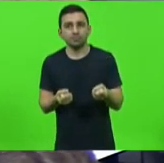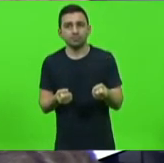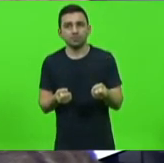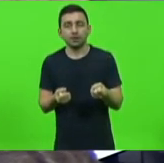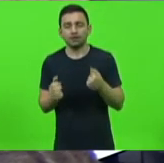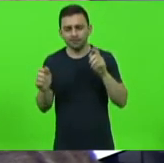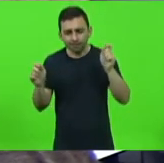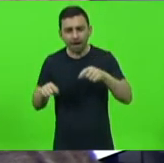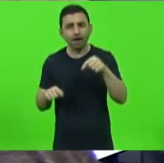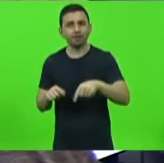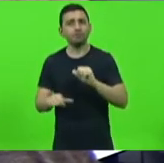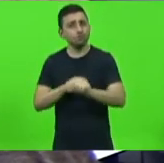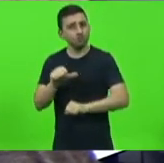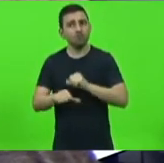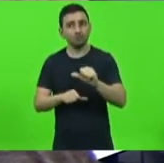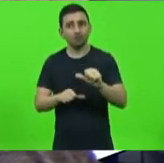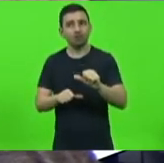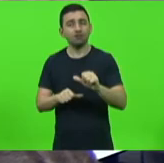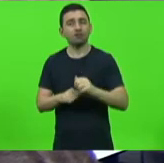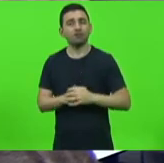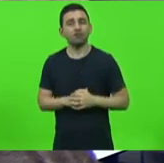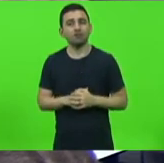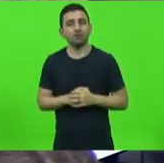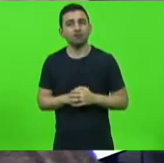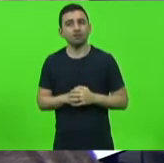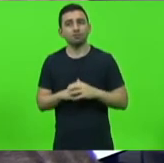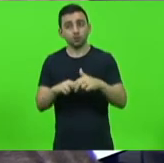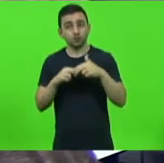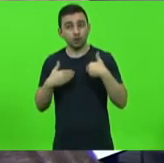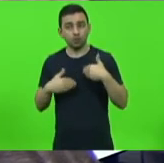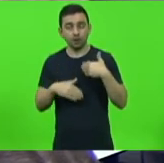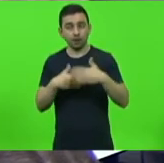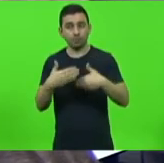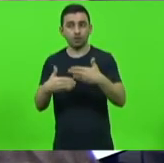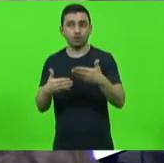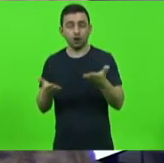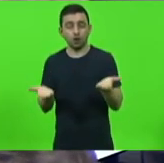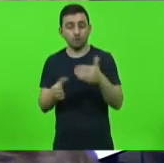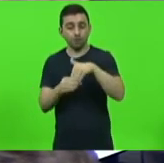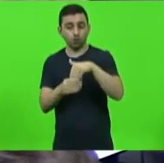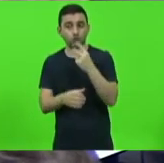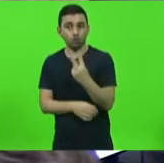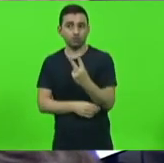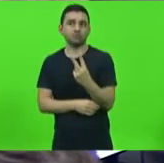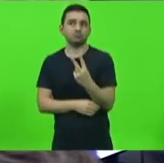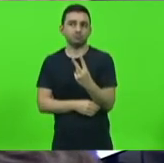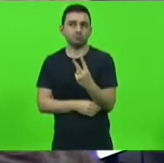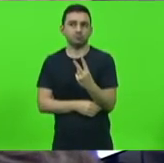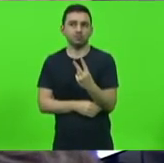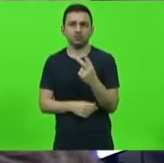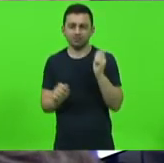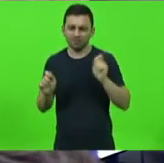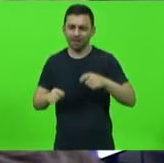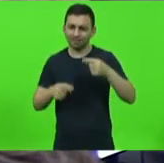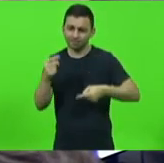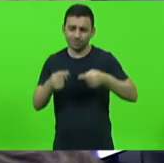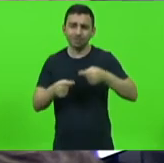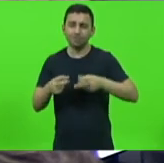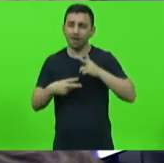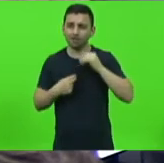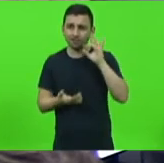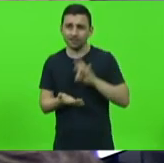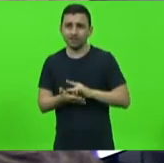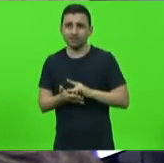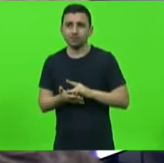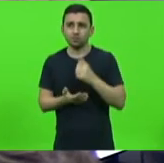mudar aqui. Então, por isso eu encaminho o 2, para pelo menos a gente poder debater o mérito, de fato. Aliás,